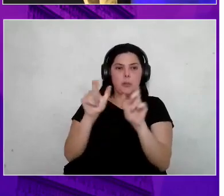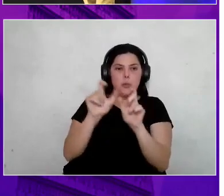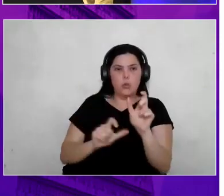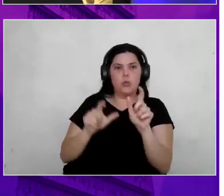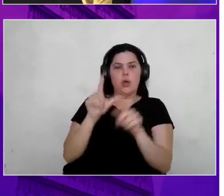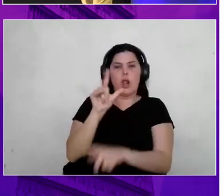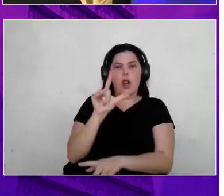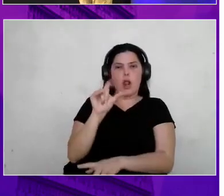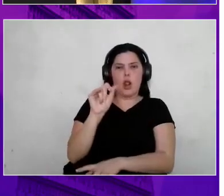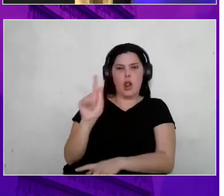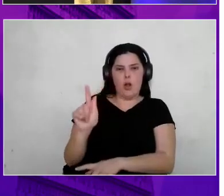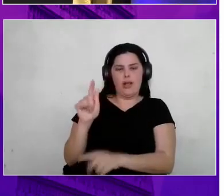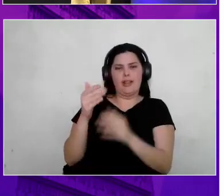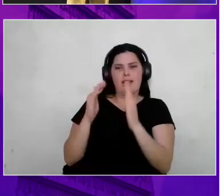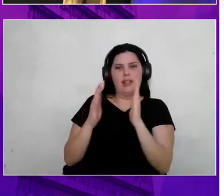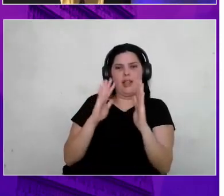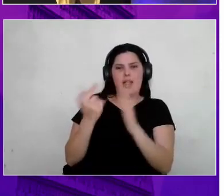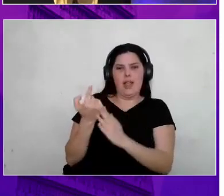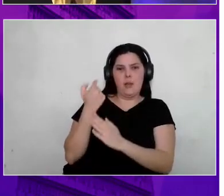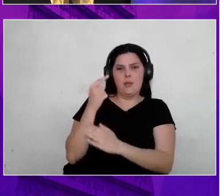gente usava o Graylog.